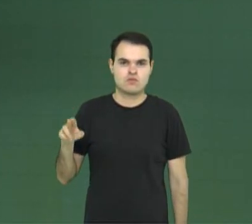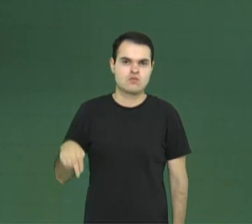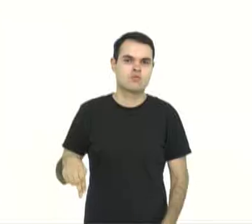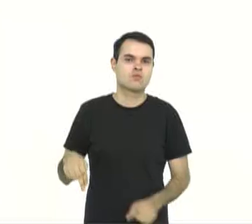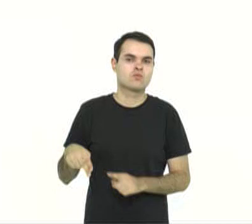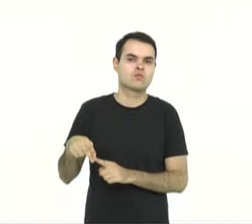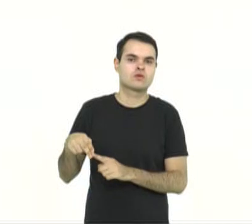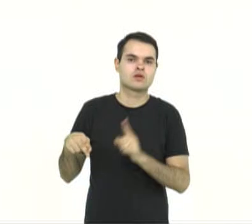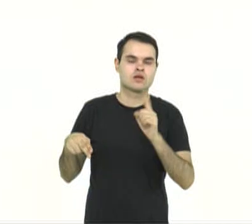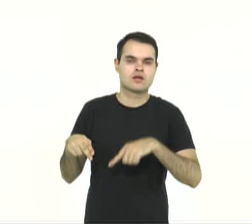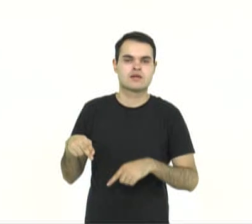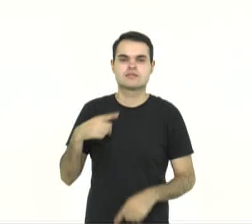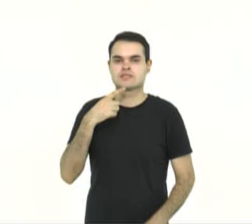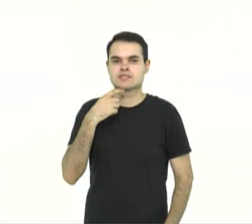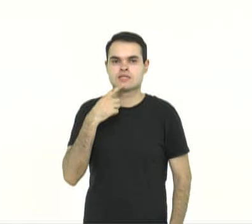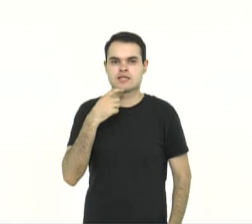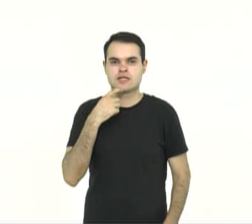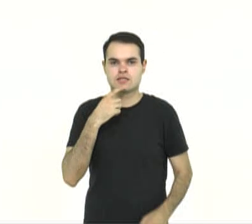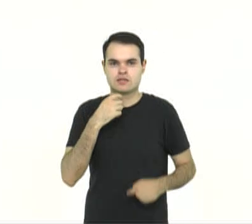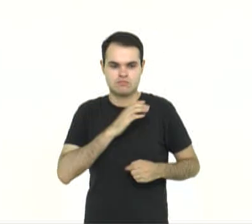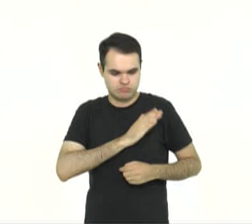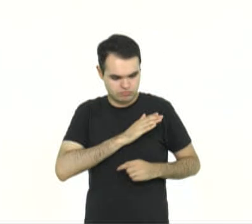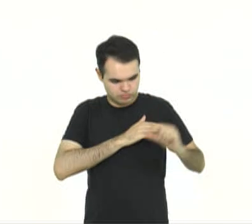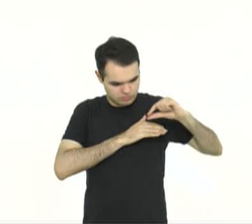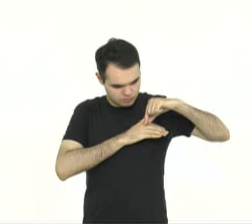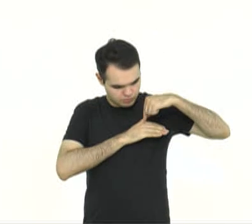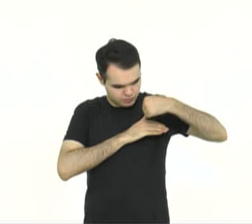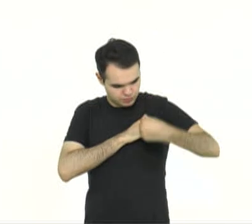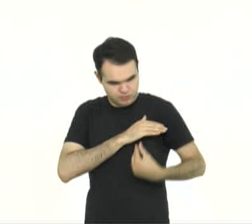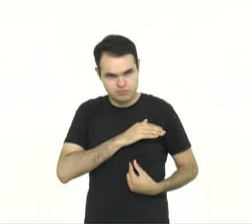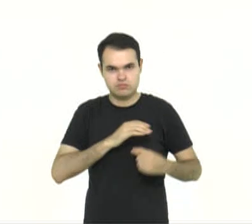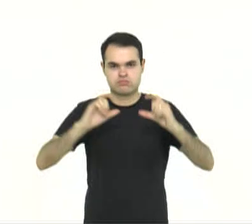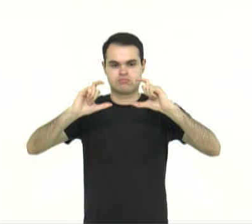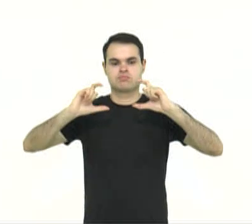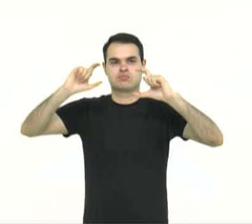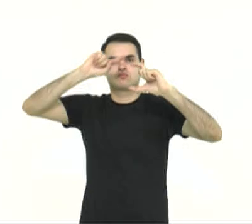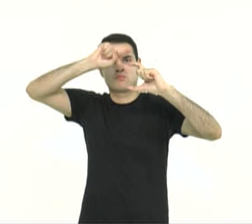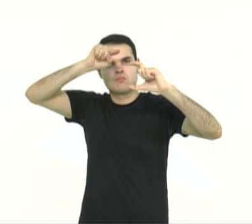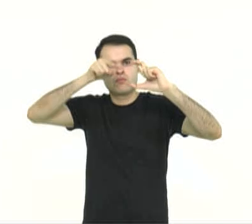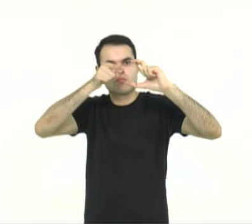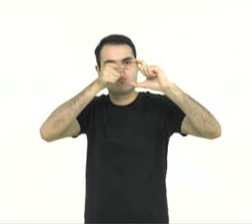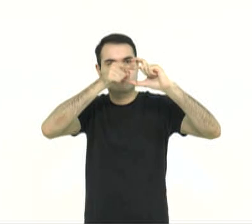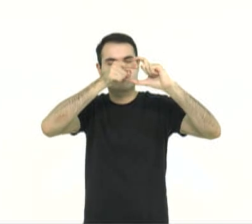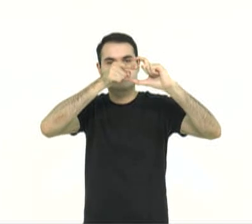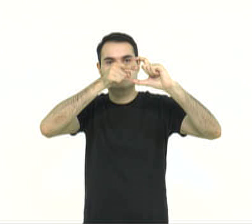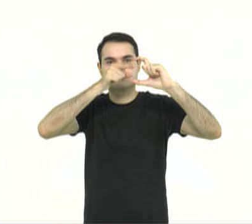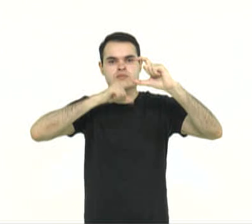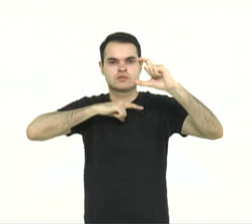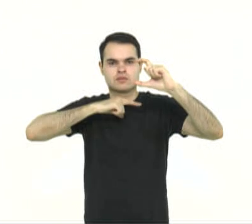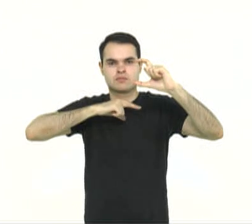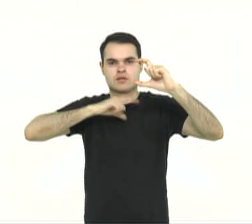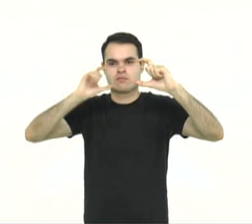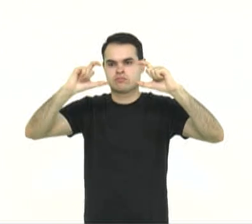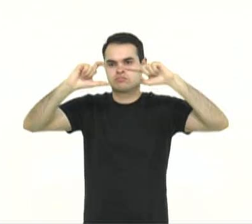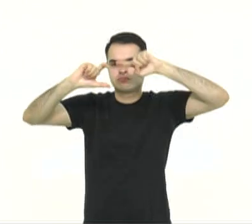de sangue arterial, ou seja, vai entrar pelas artérias renais, que é um ramo da aorta, e vai passar também